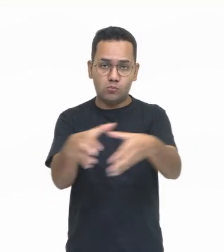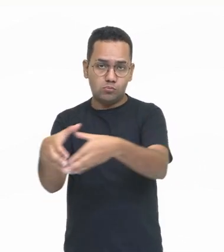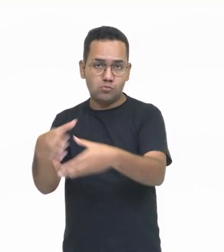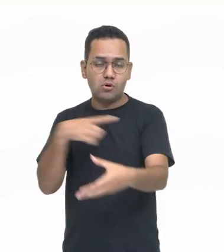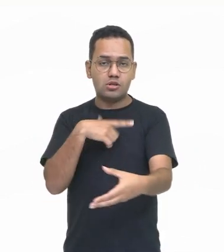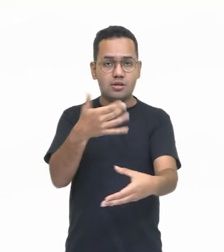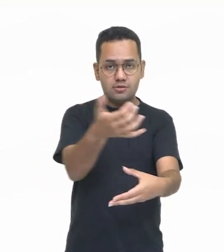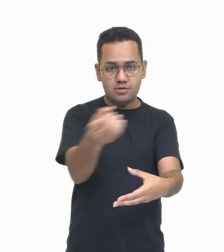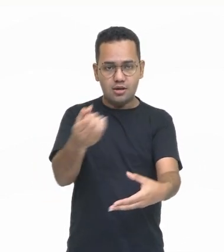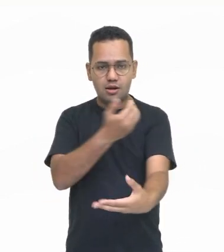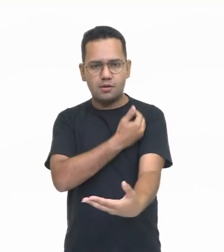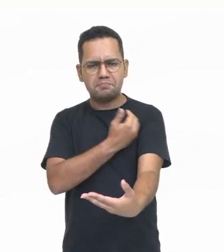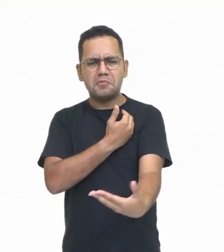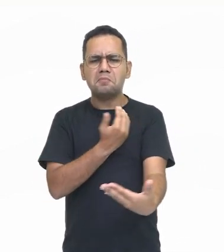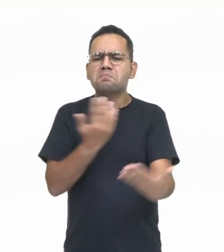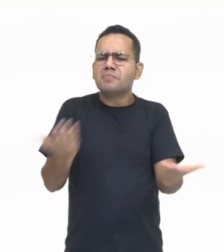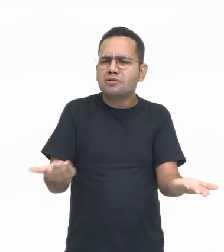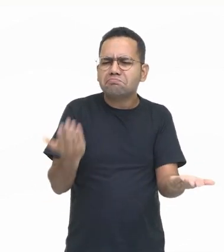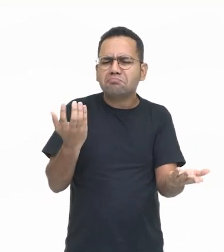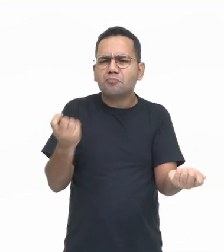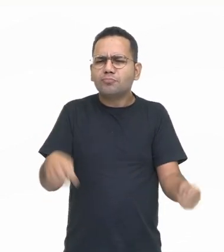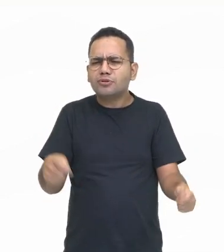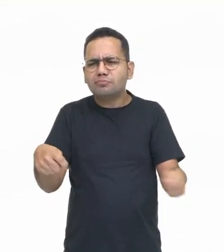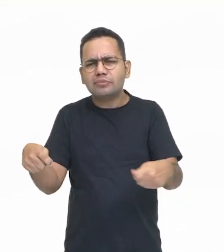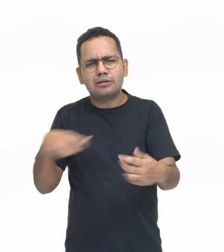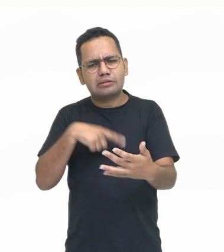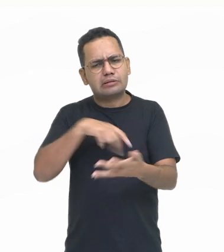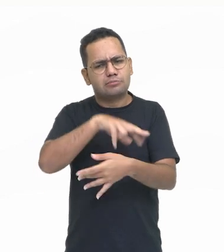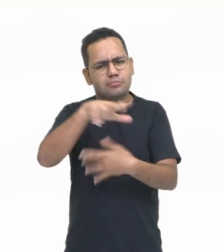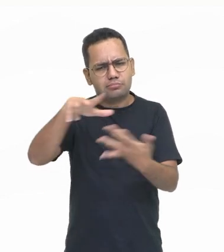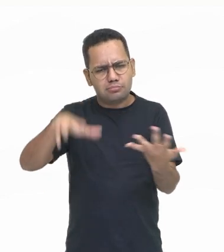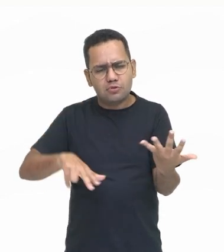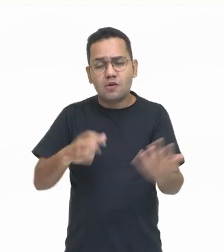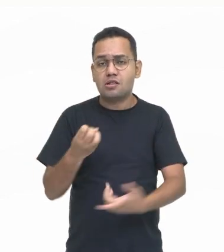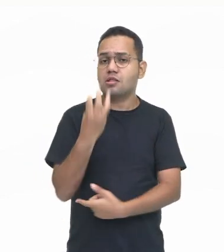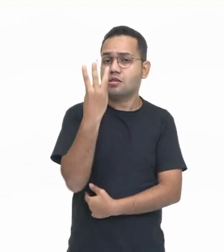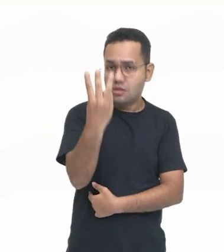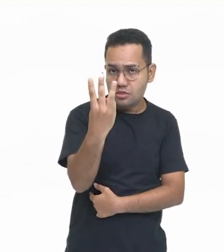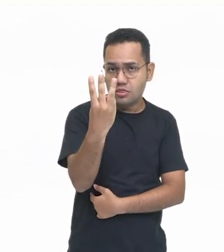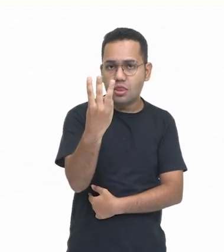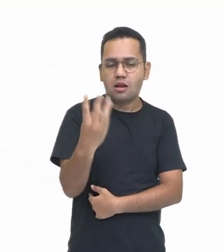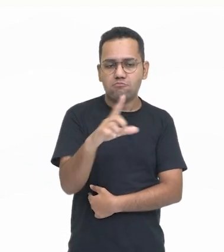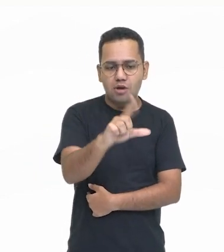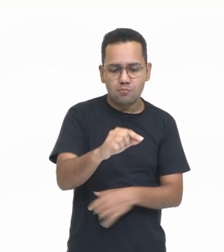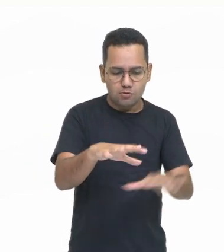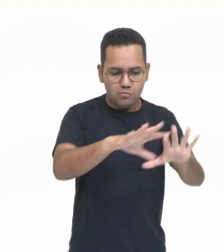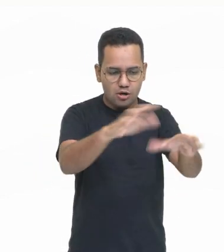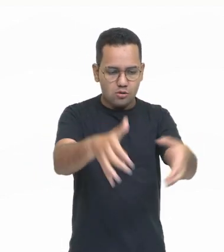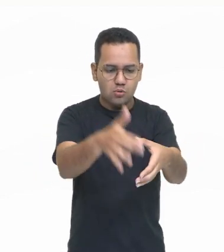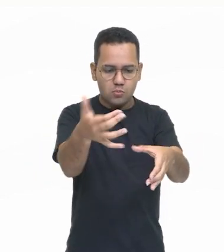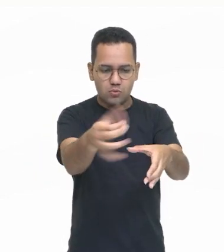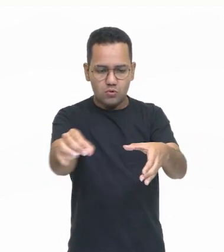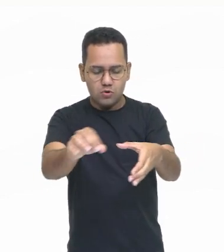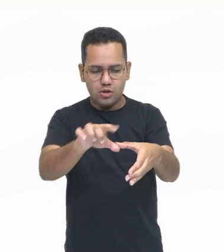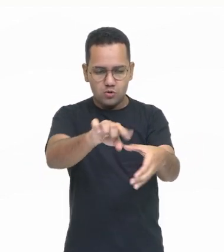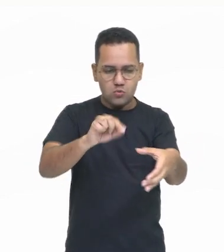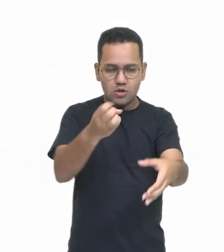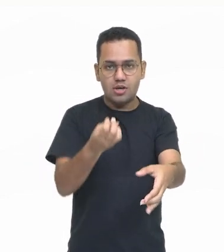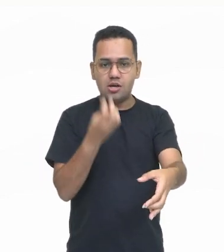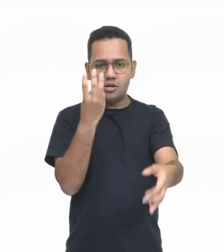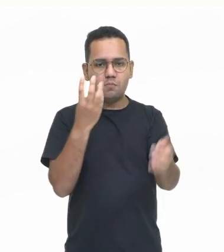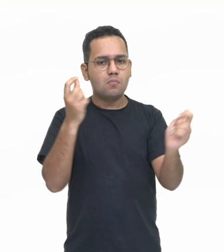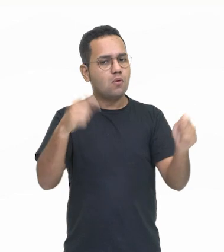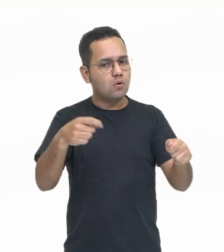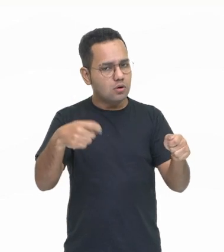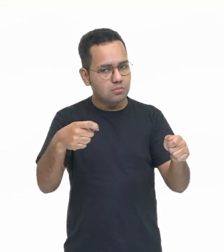saber quantas maneiras diferentes pode escolher 3 amigos para formar uma equipe. Bom, pessoal, vamos usar agora